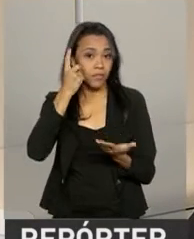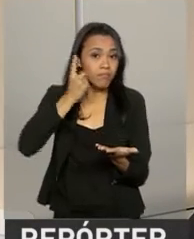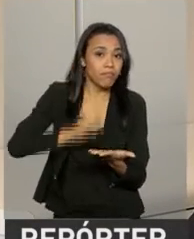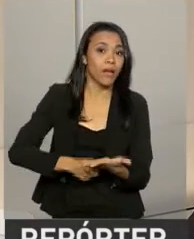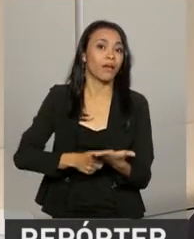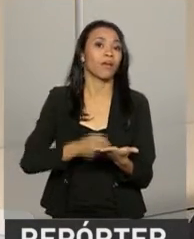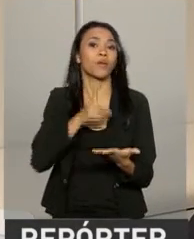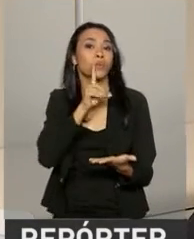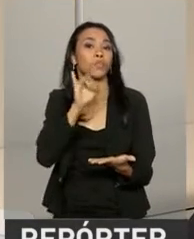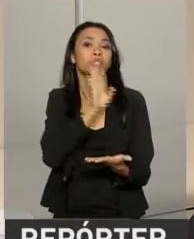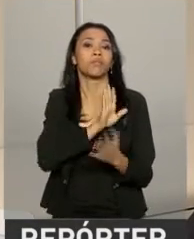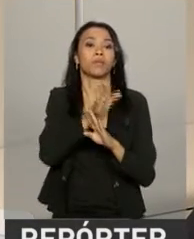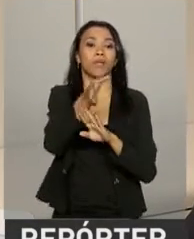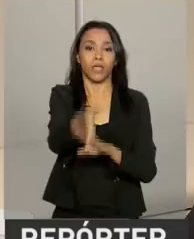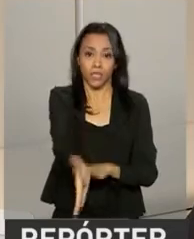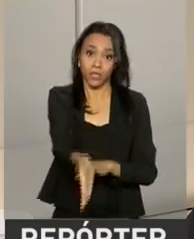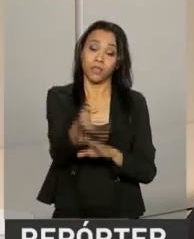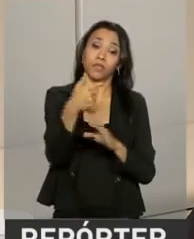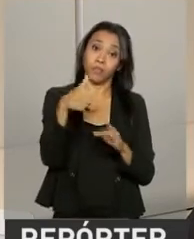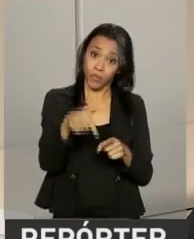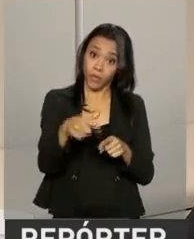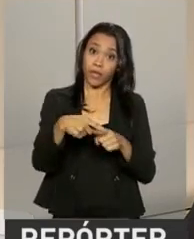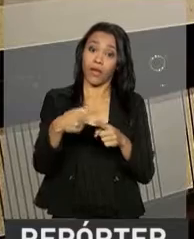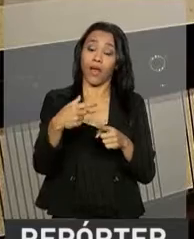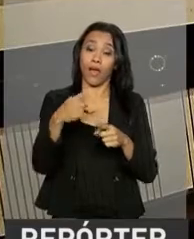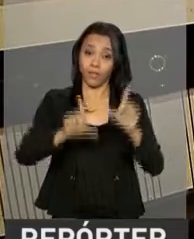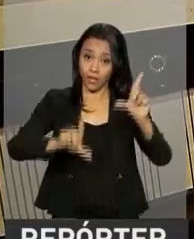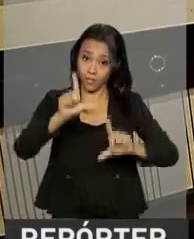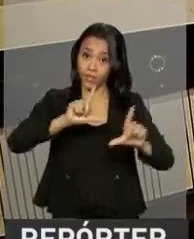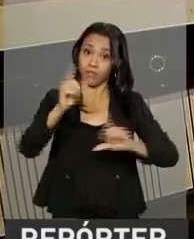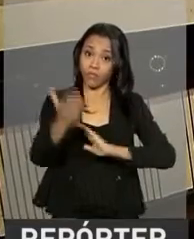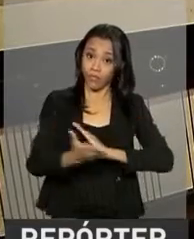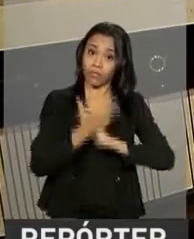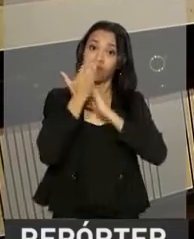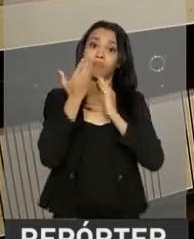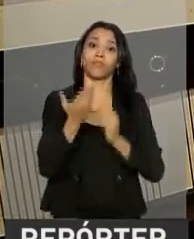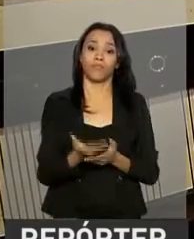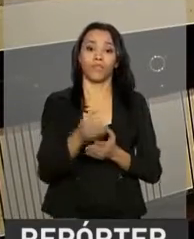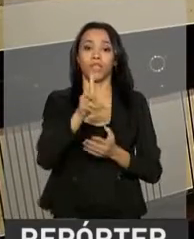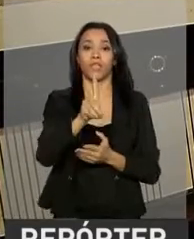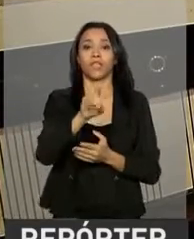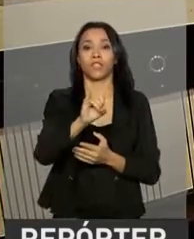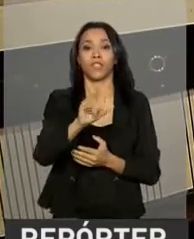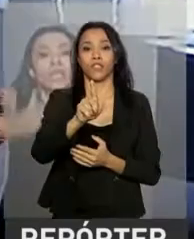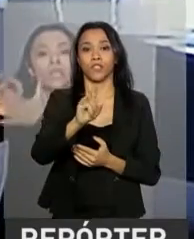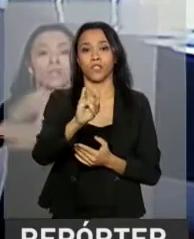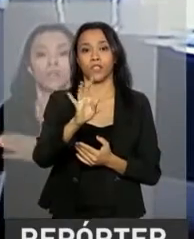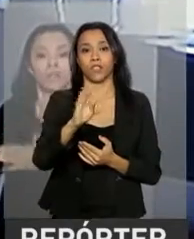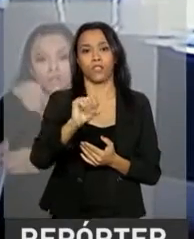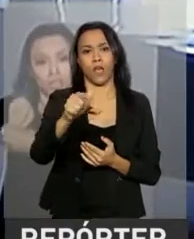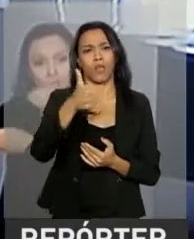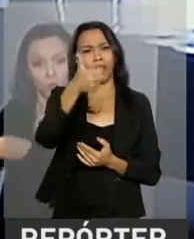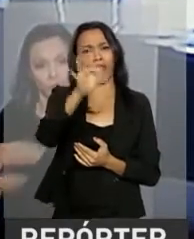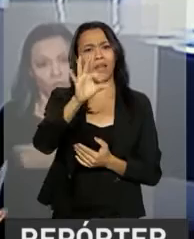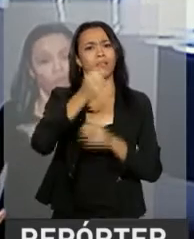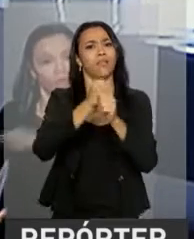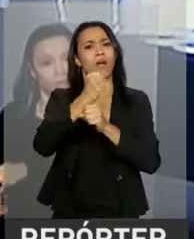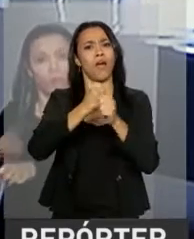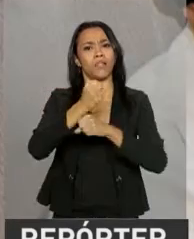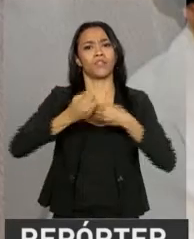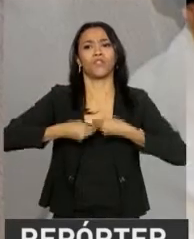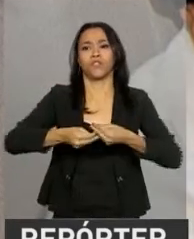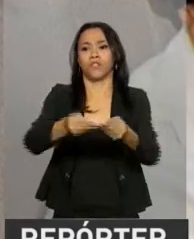nova que a televisão digital proporciona faz 10 anos que o sinal da tv digital começou a ser distribuído no